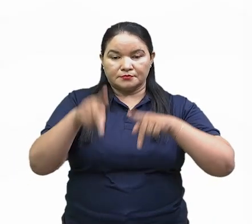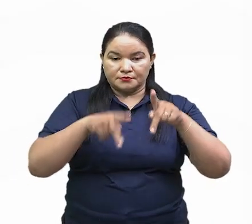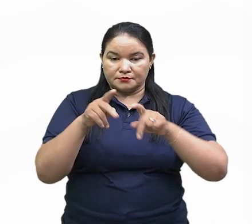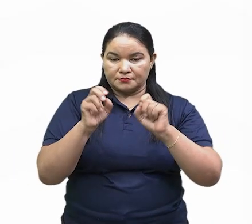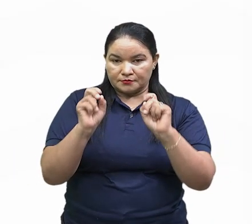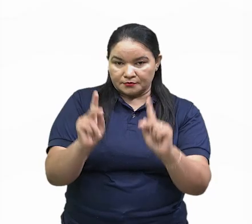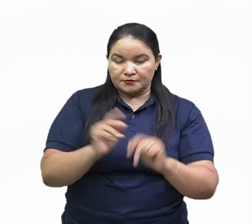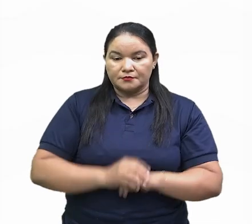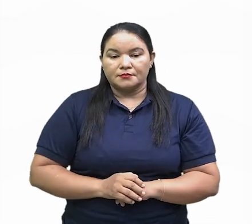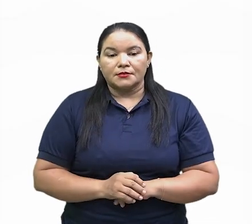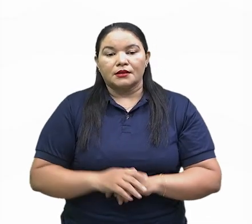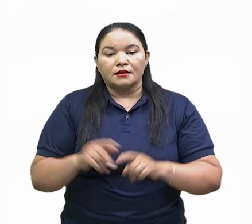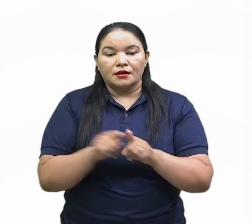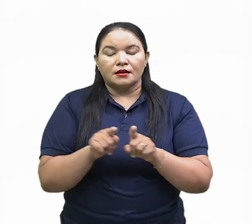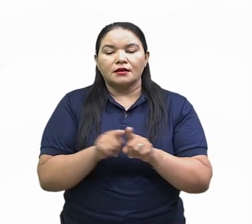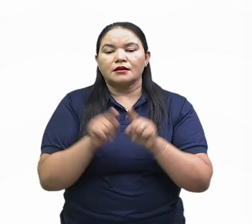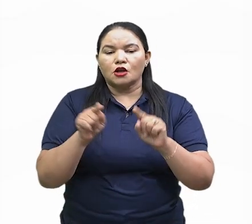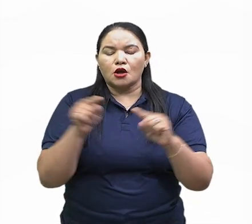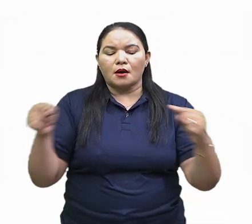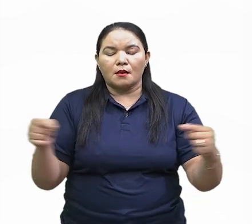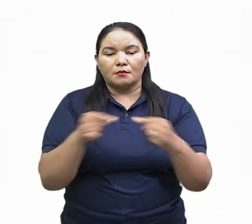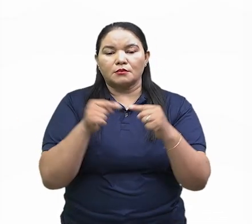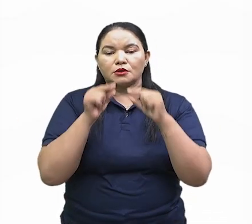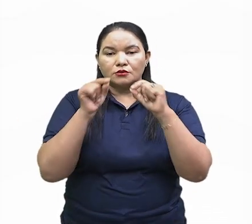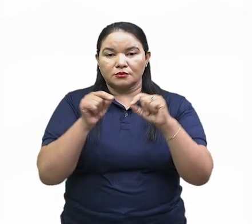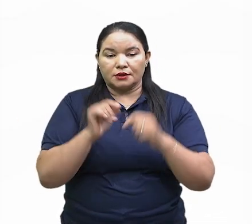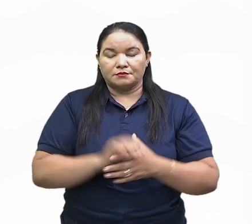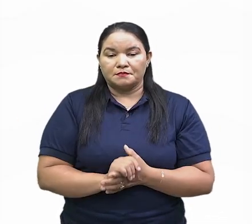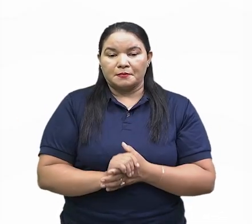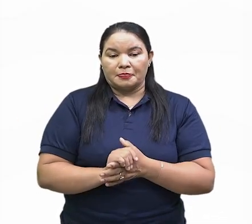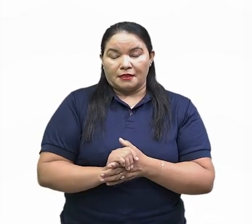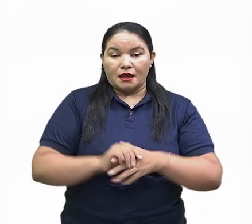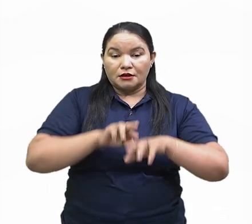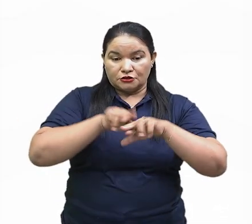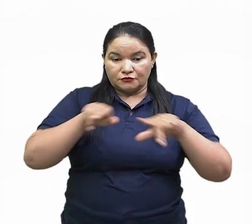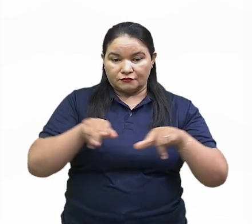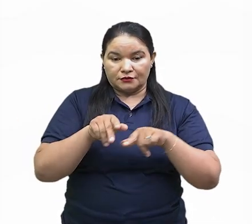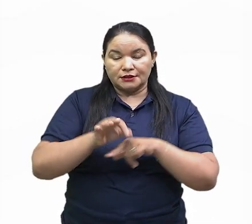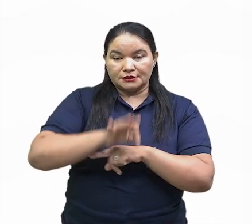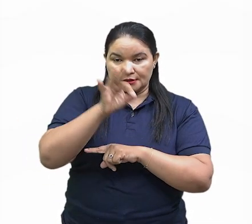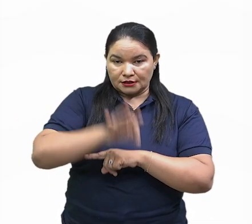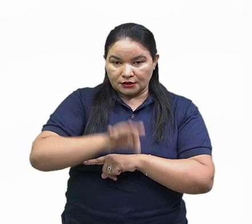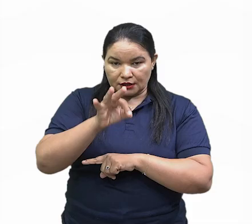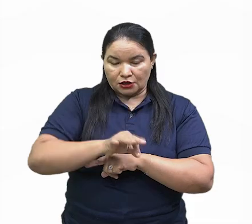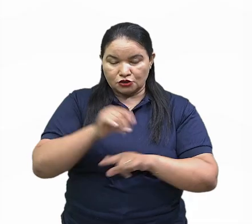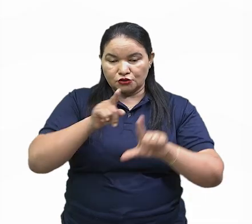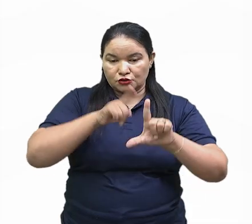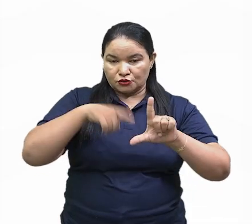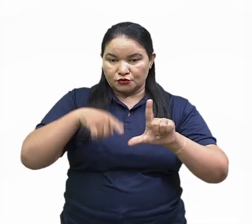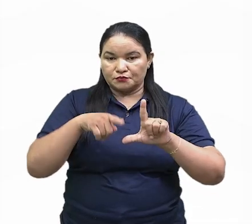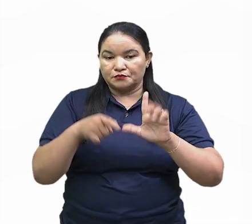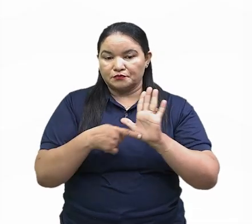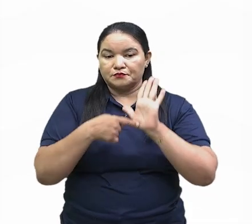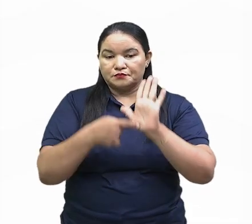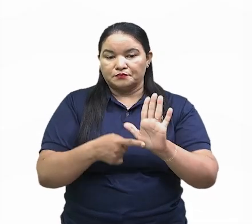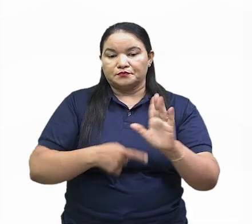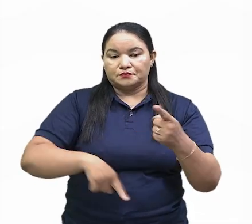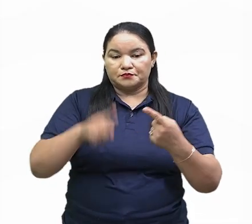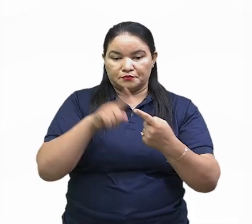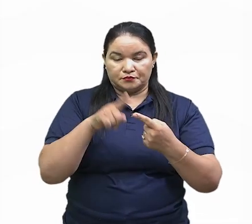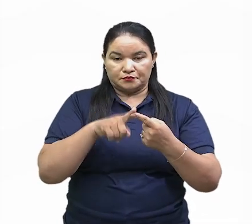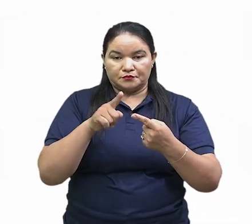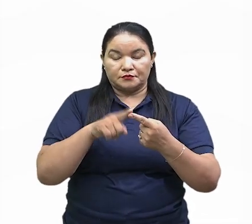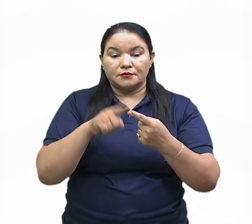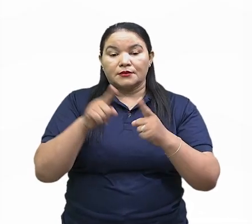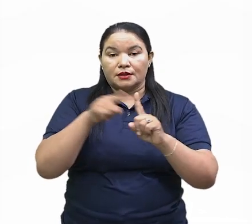Então, na demografia, gente, são empregadas diversas taxas e indicadores, tais como a